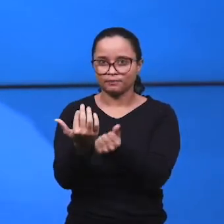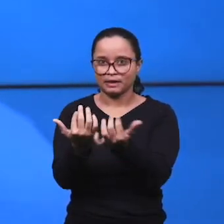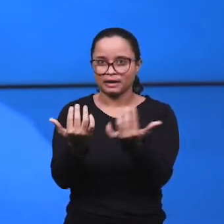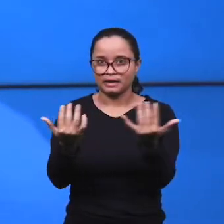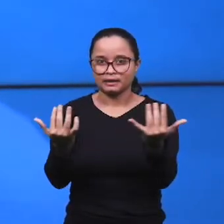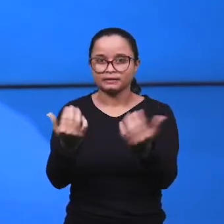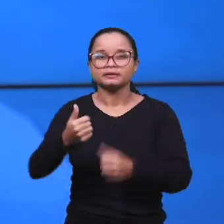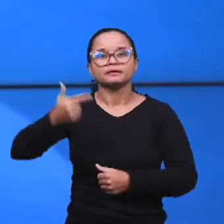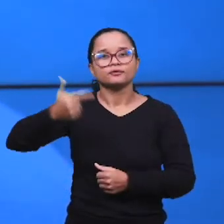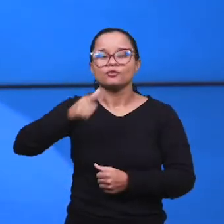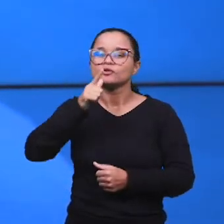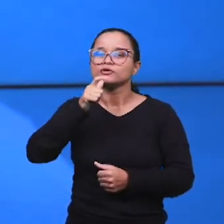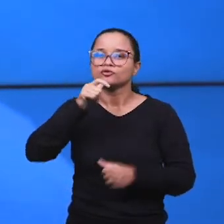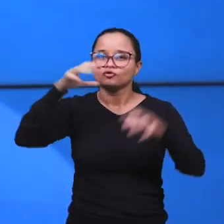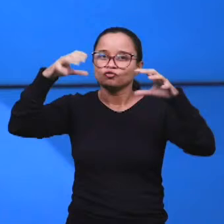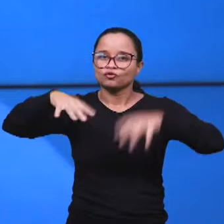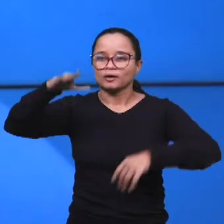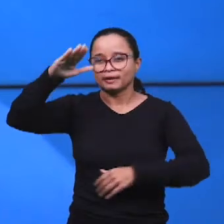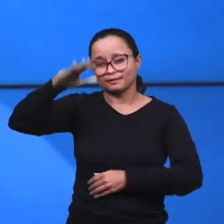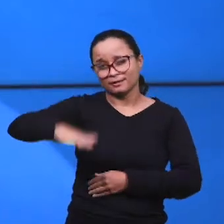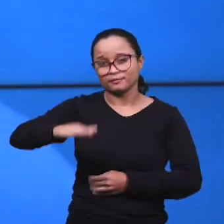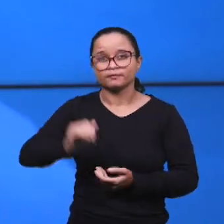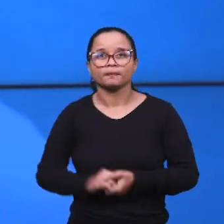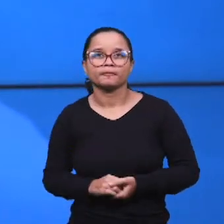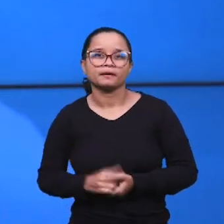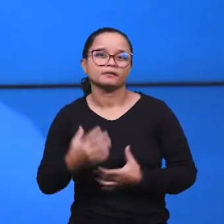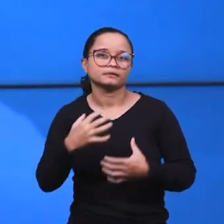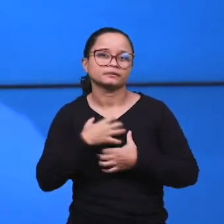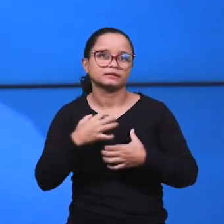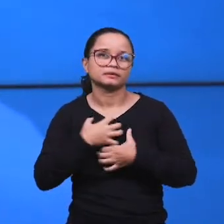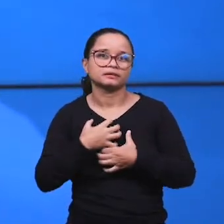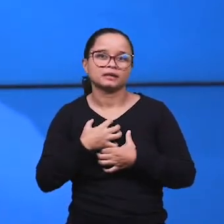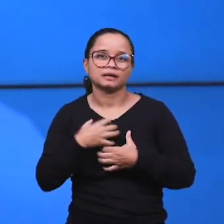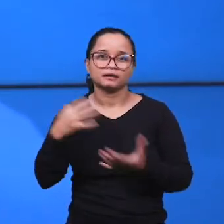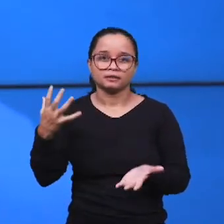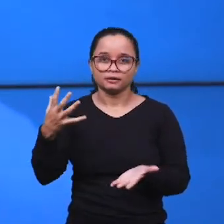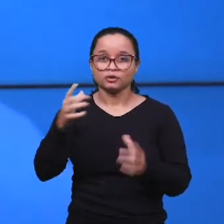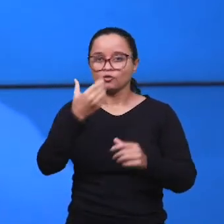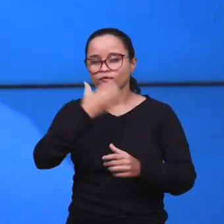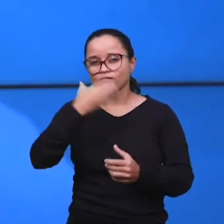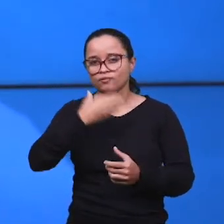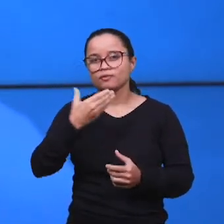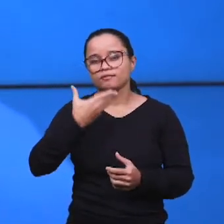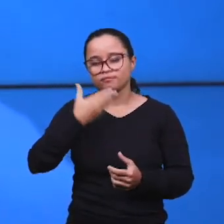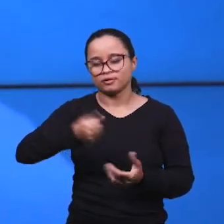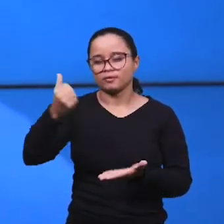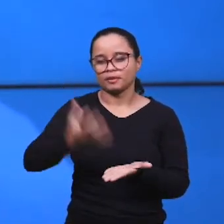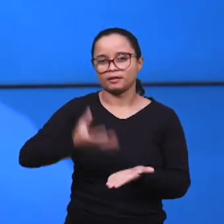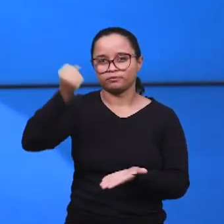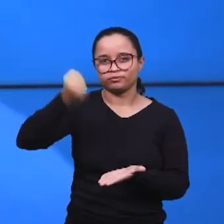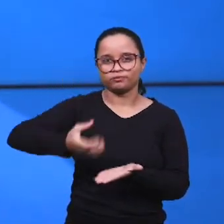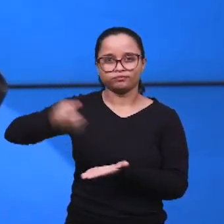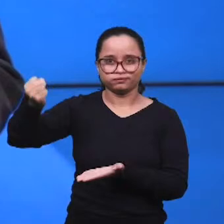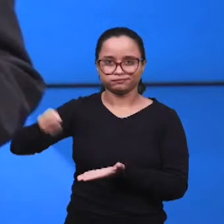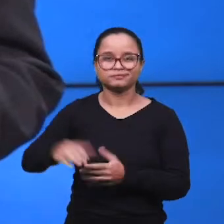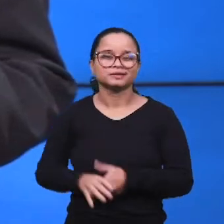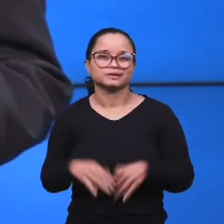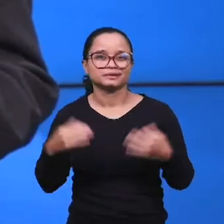e a segunda chuva, a chuva da tarde do dia, era no sentido de que os frutos fossem amadurecidos para a colheita.